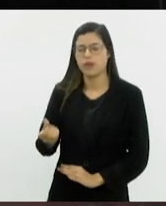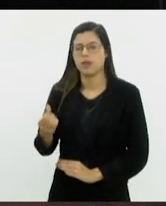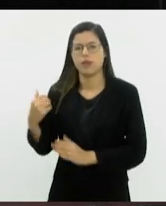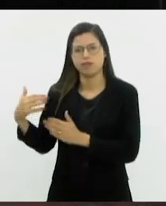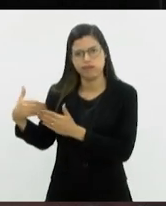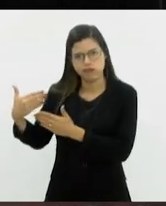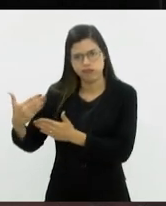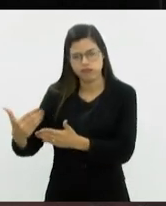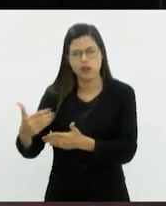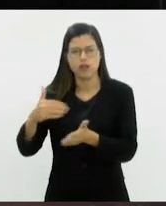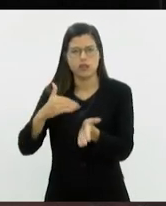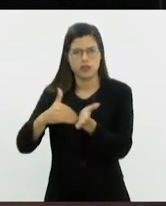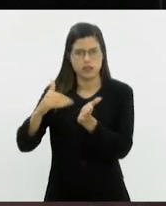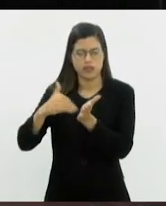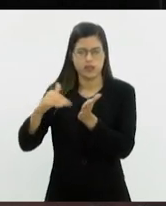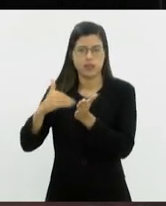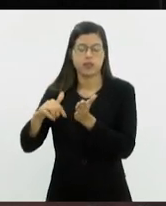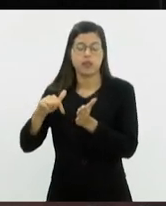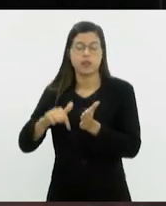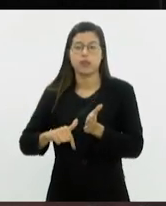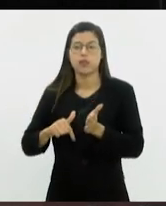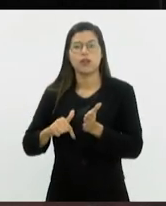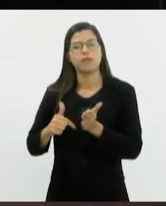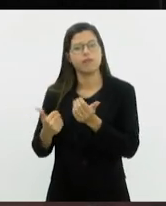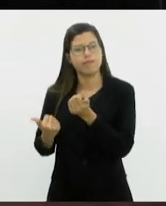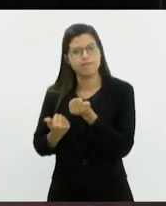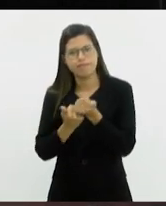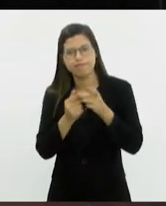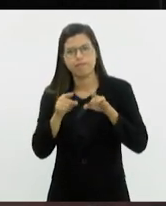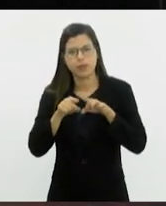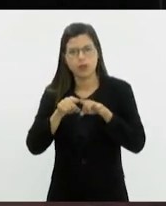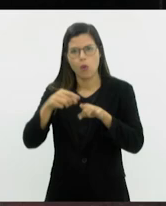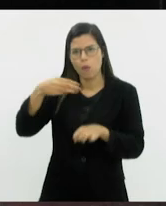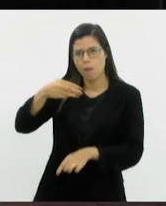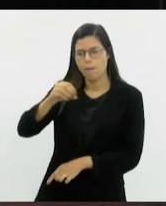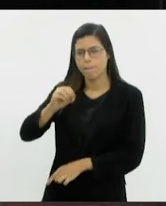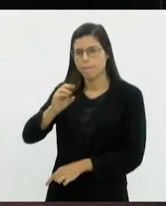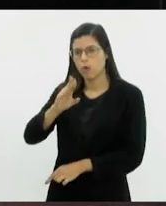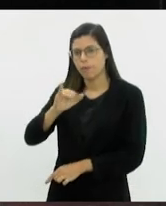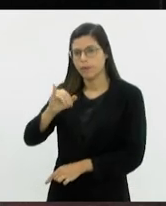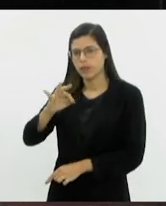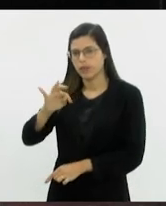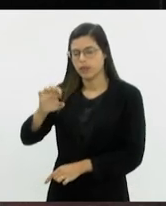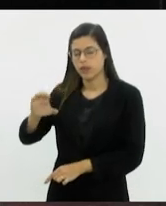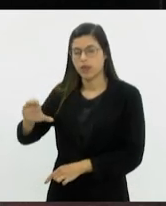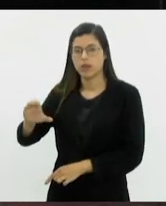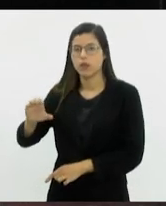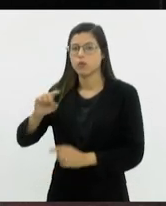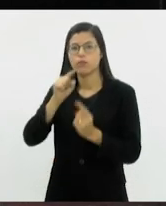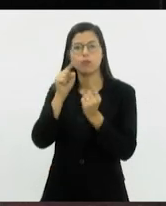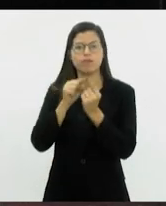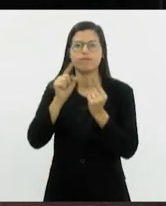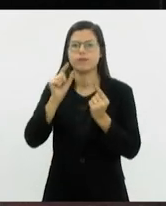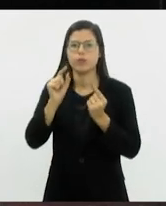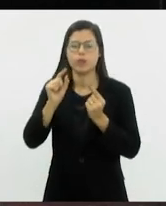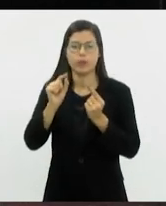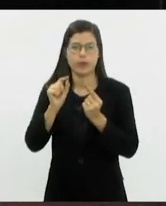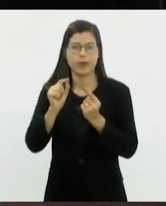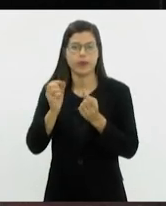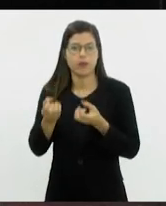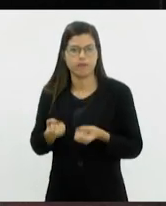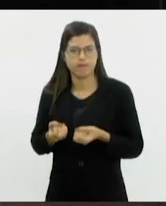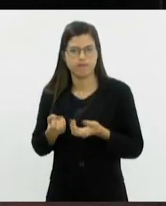trajetória na Secretaria, presidente, a gente firmou uma parceria com a Mobitec, que foi uma parceria que tinha como objetivo